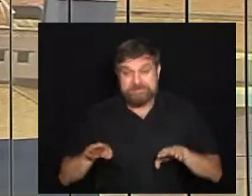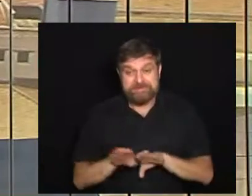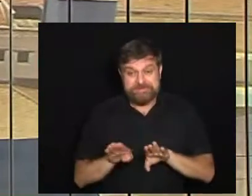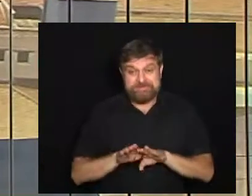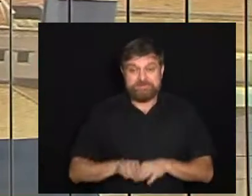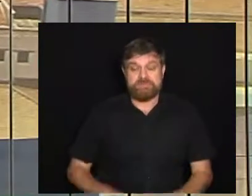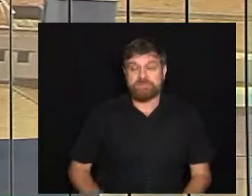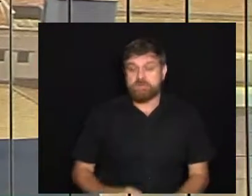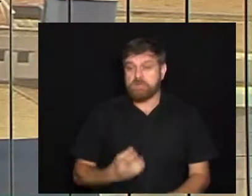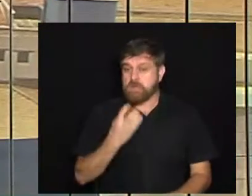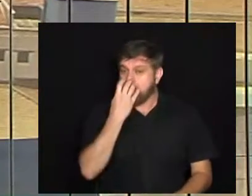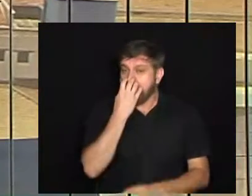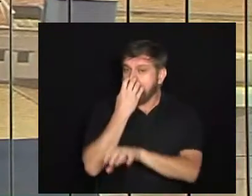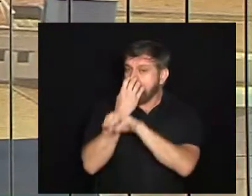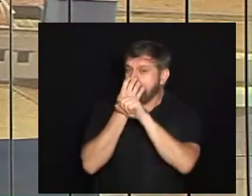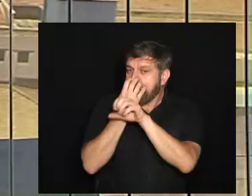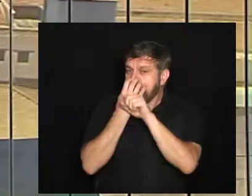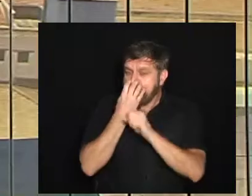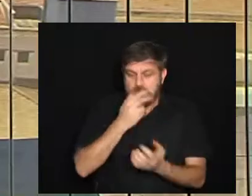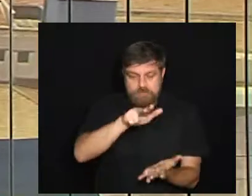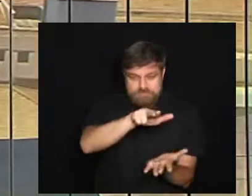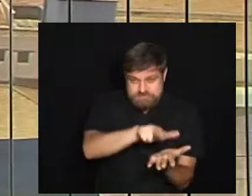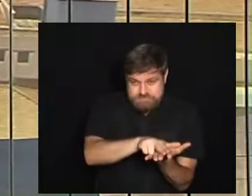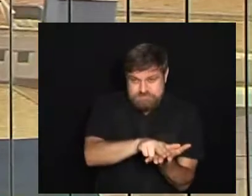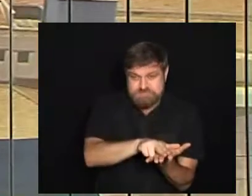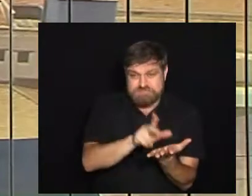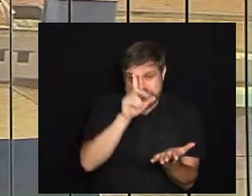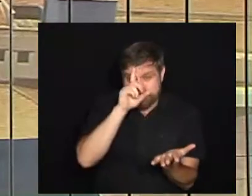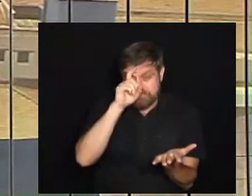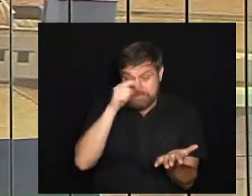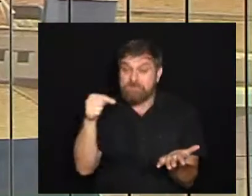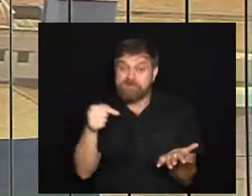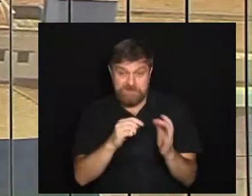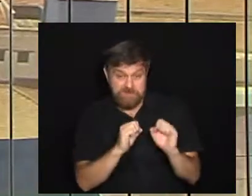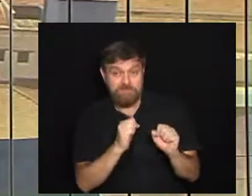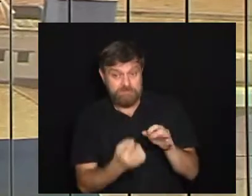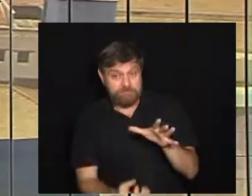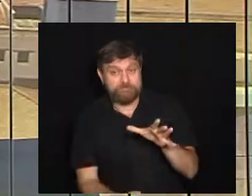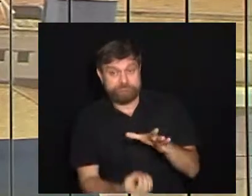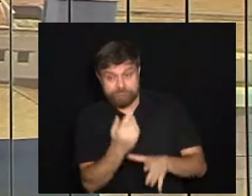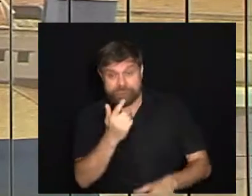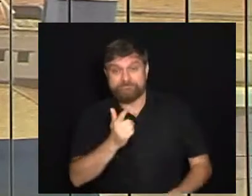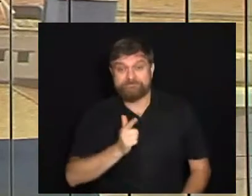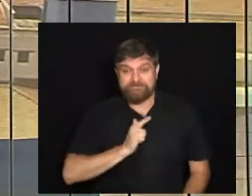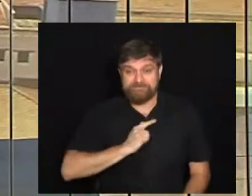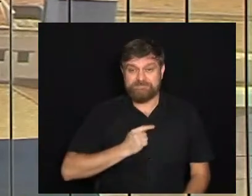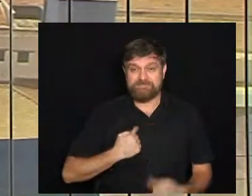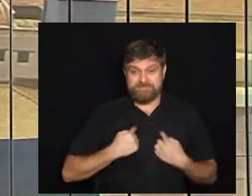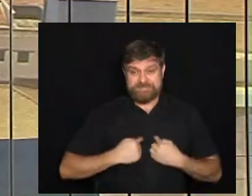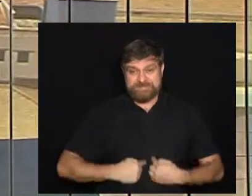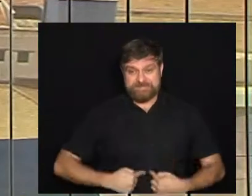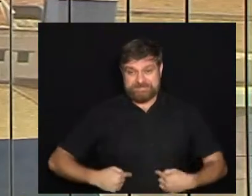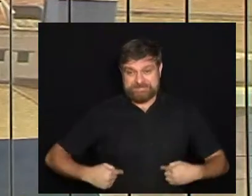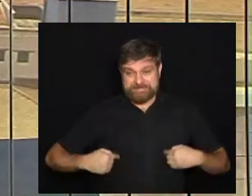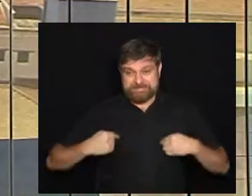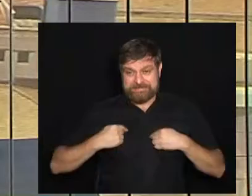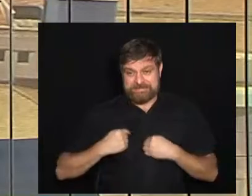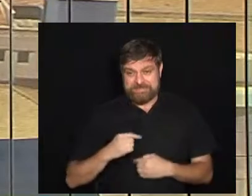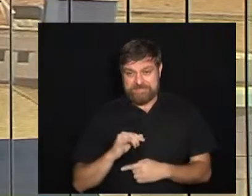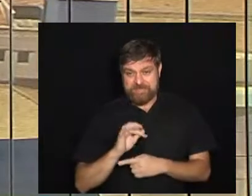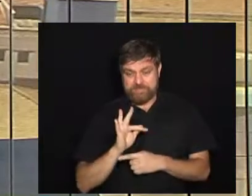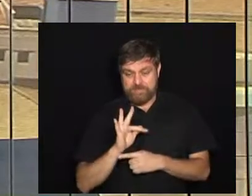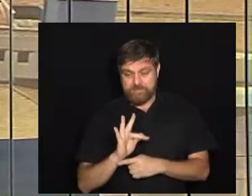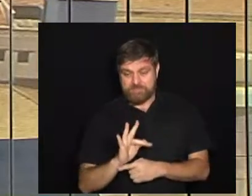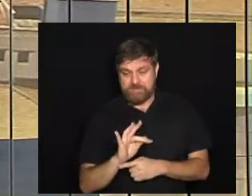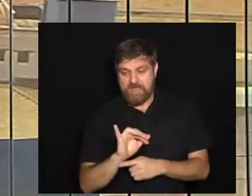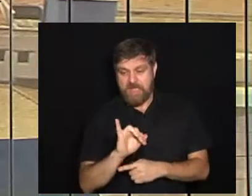indicação de intubação orotraqueal permanência da terapia intensiva esses podem evoluir sim com quadro de fibrose pós a